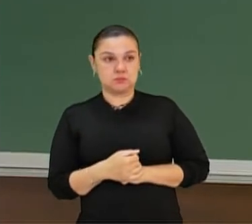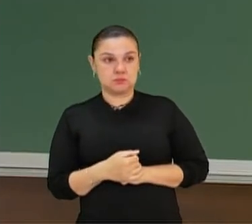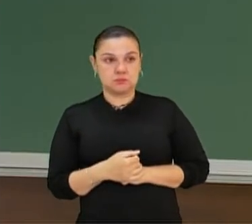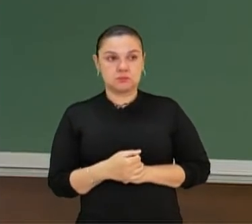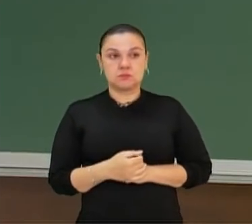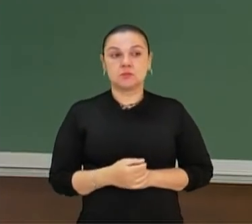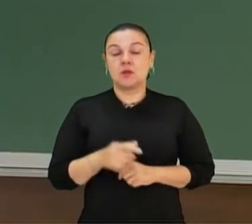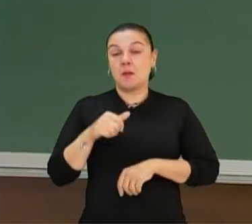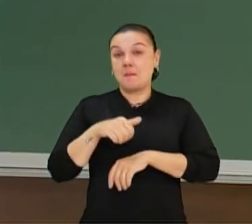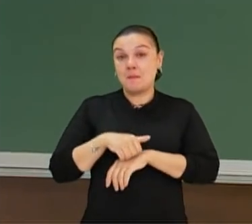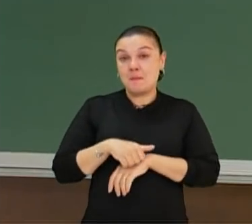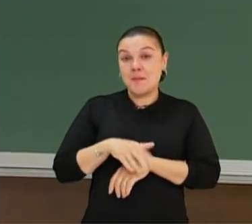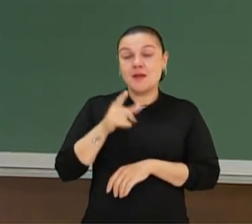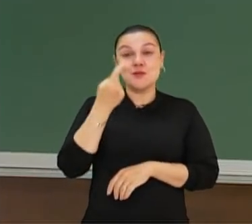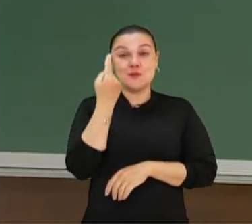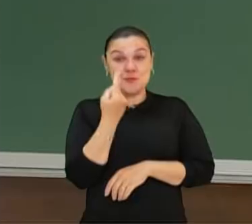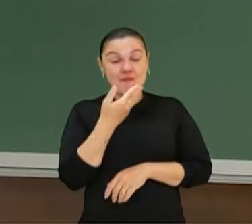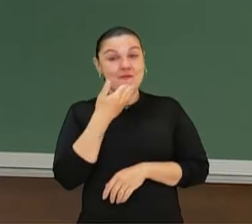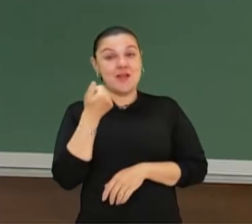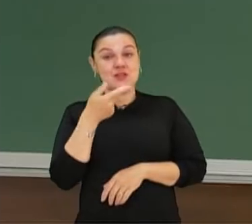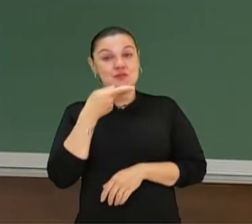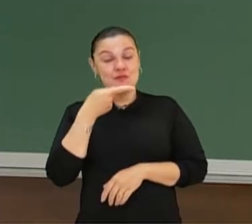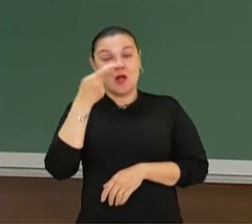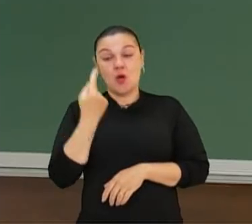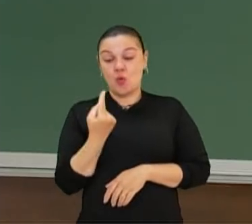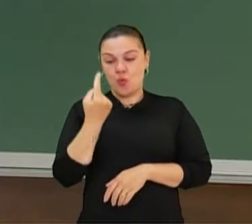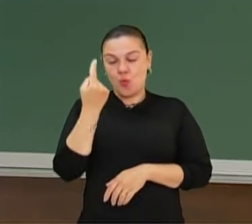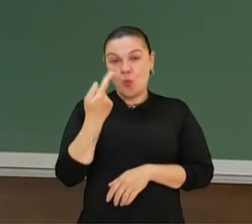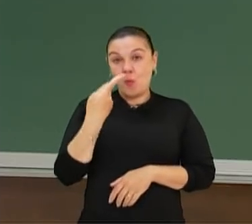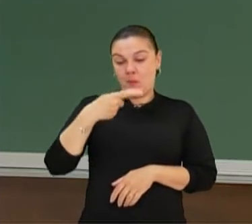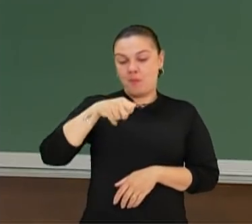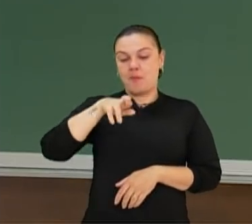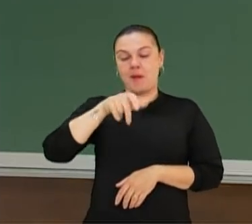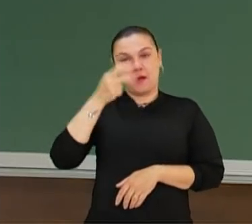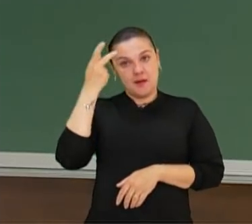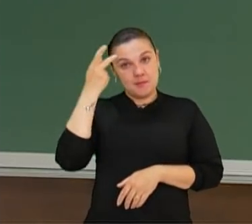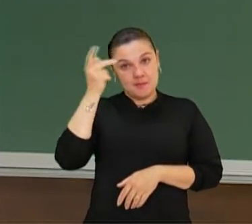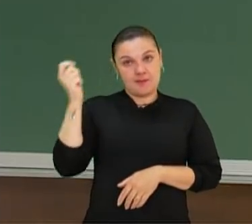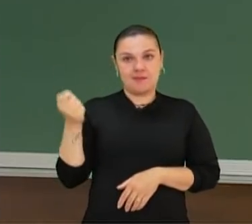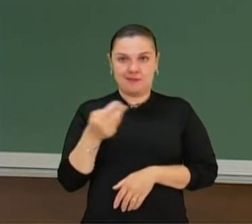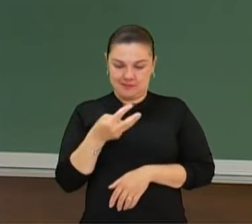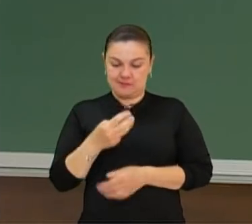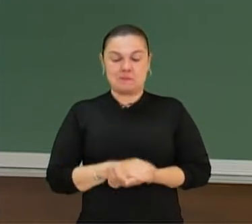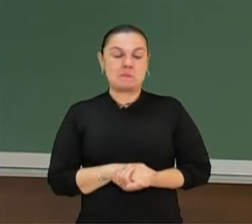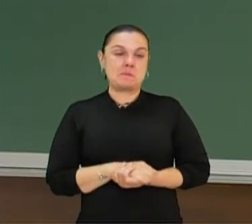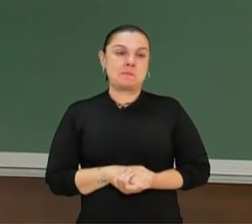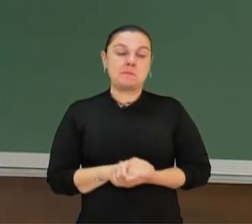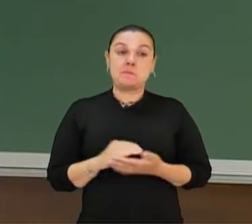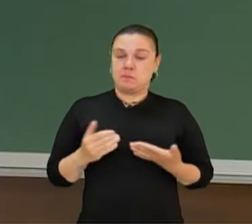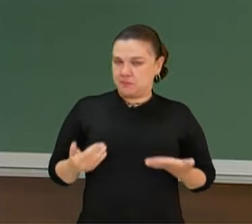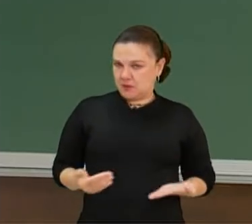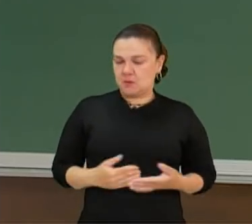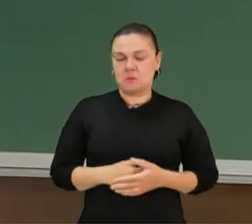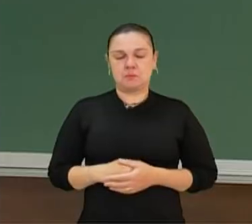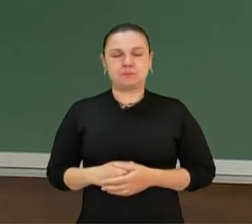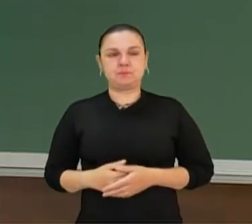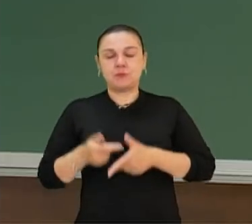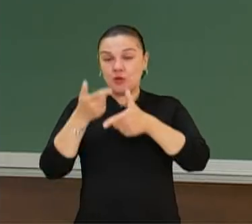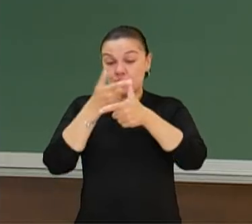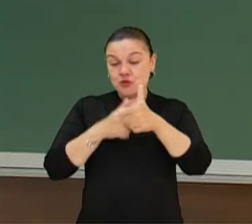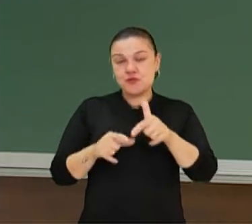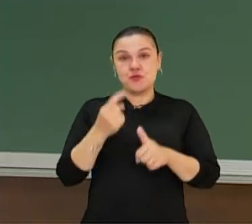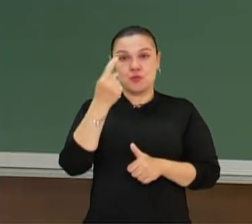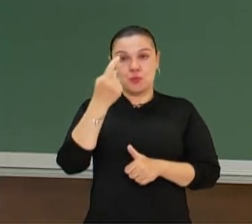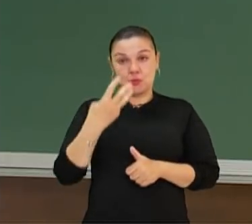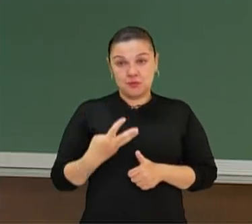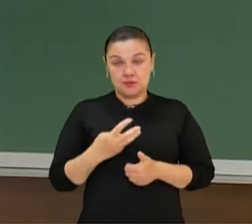que é mais comum a gente falar 1/3, 1/3 para a probabilidade, tá bom? Então, como é que eu faço? Eu vou dividir 1 por